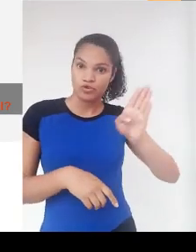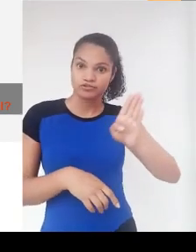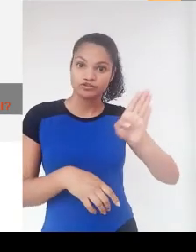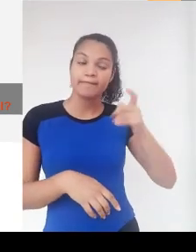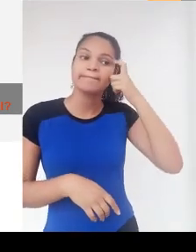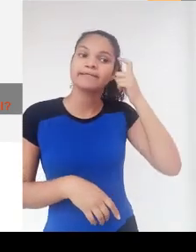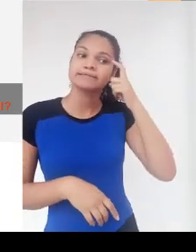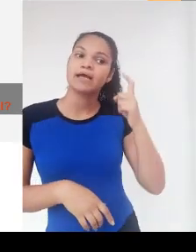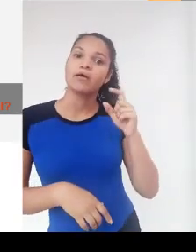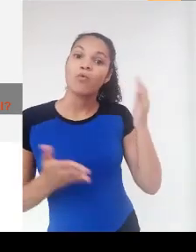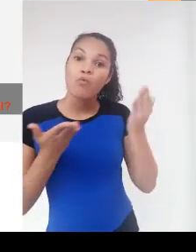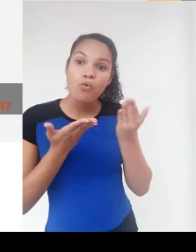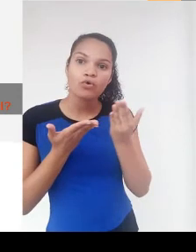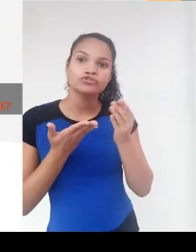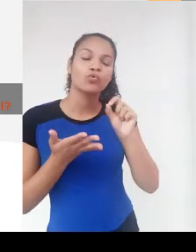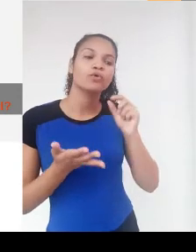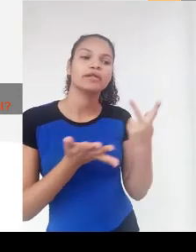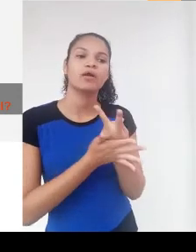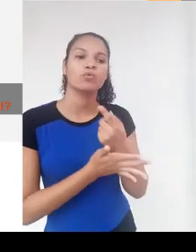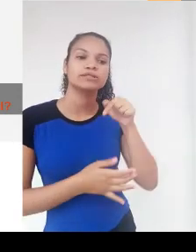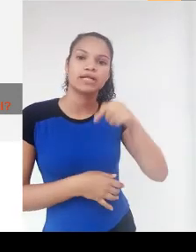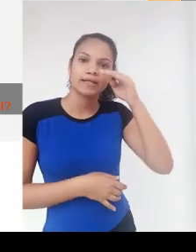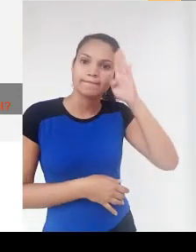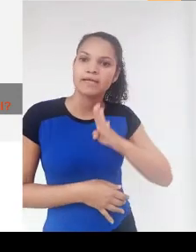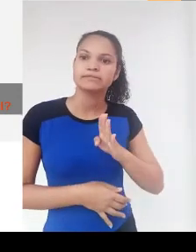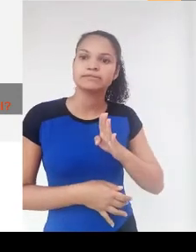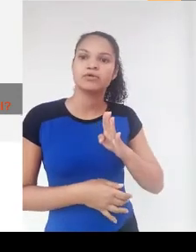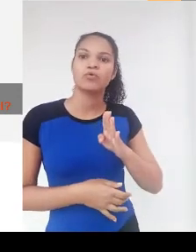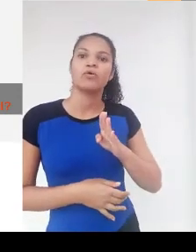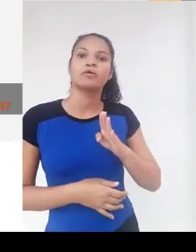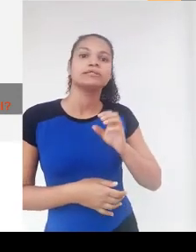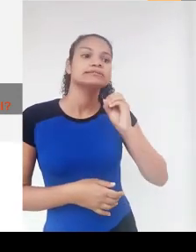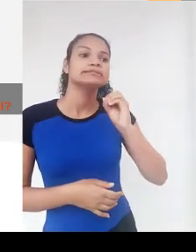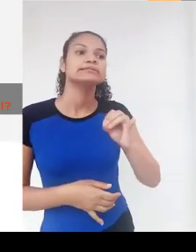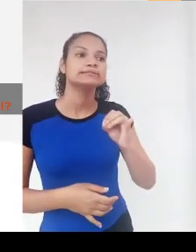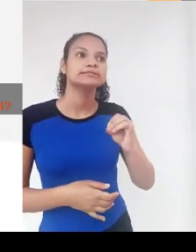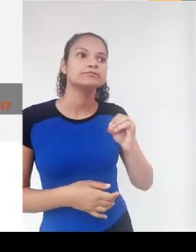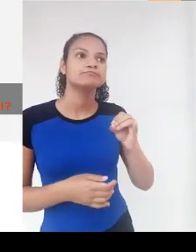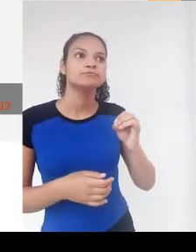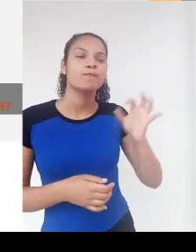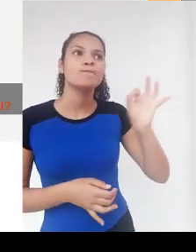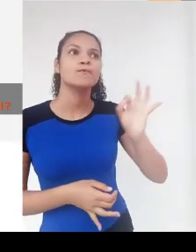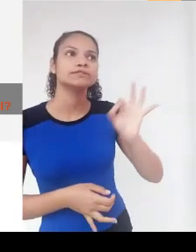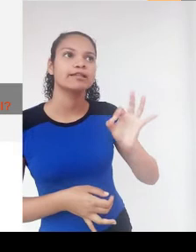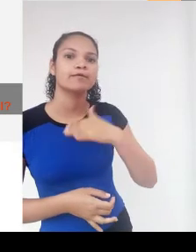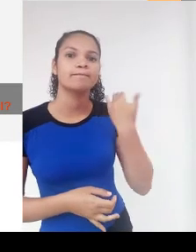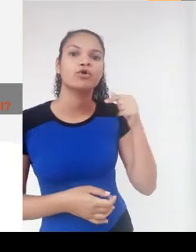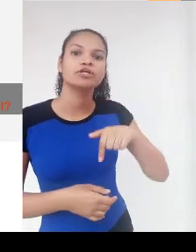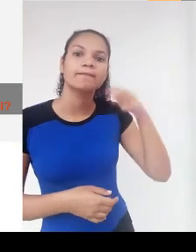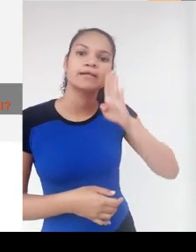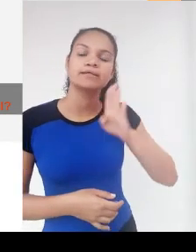cima do que está acontecendo, qual seria a taxa de mortalidade atual no Brasil, de acordo com o número de